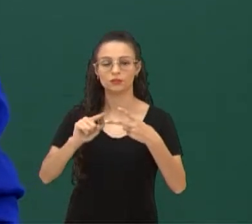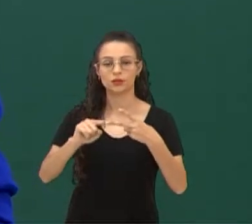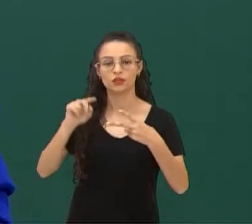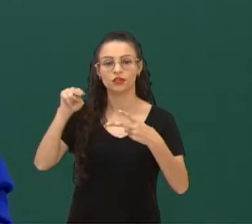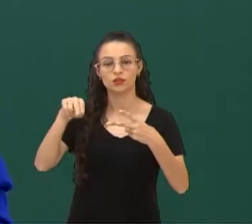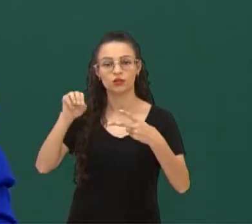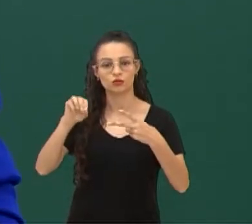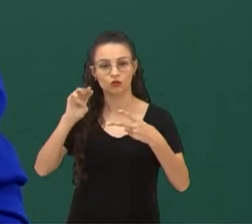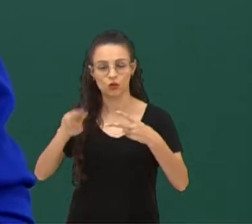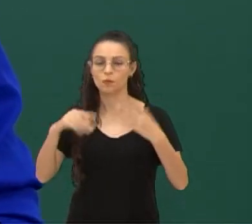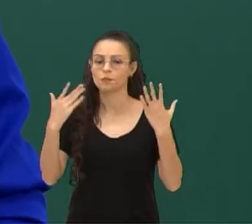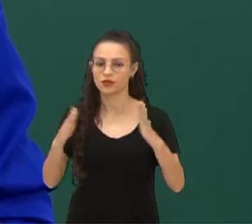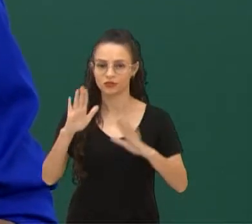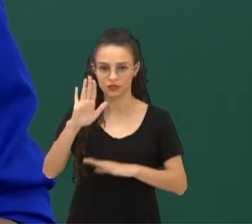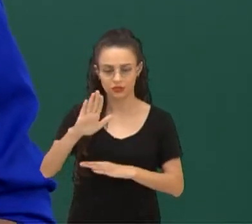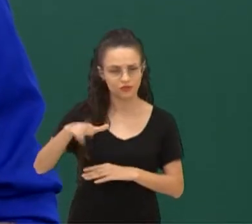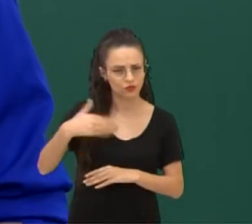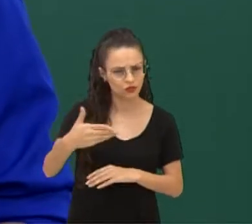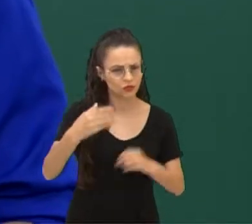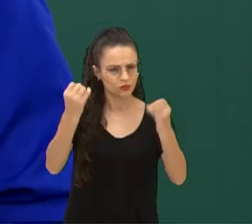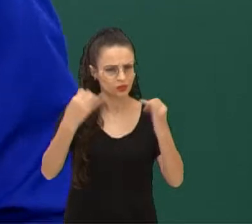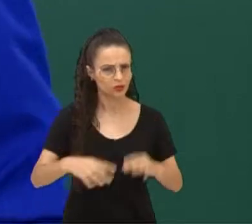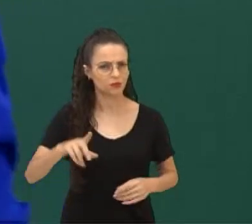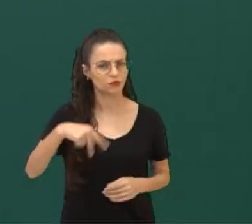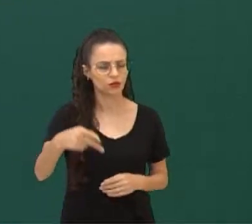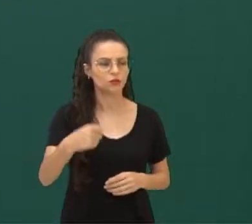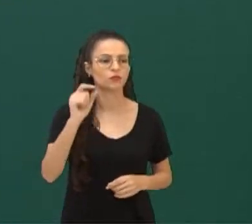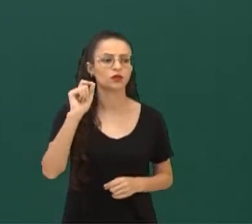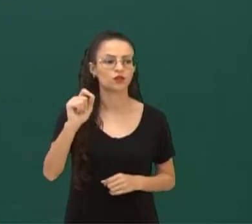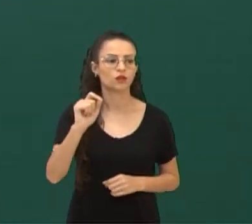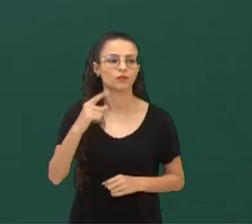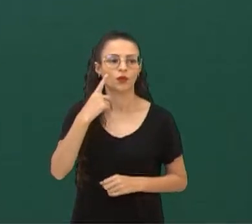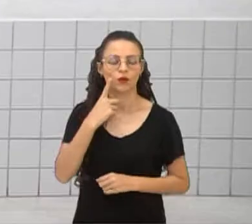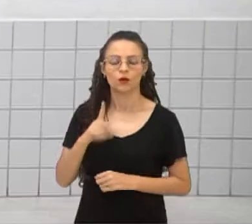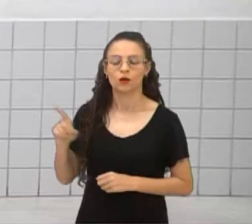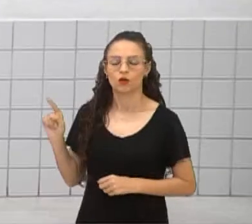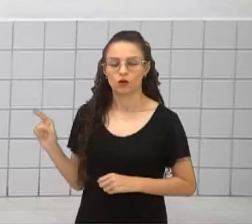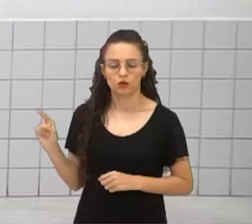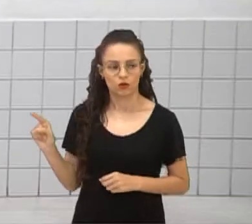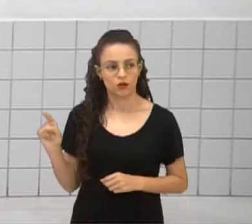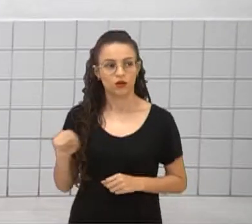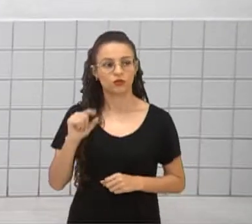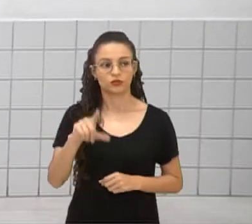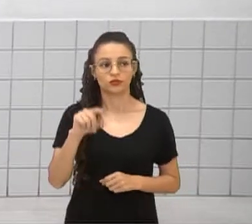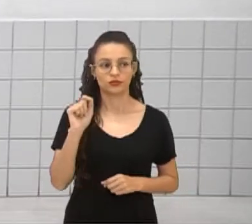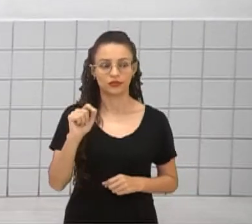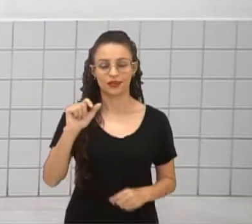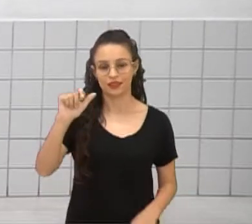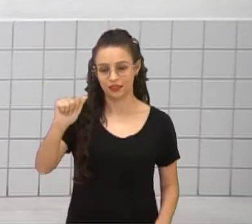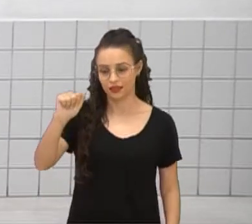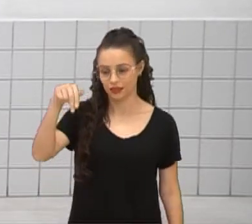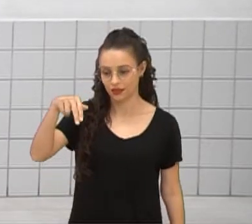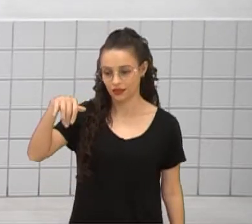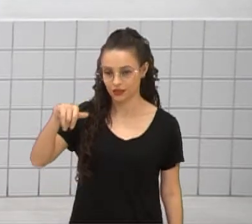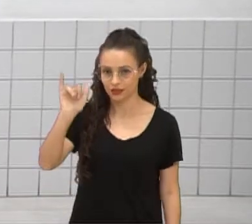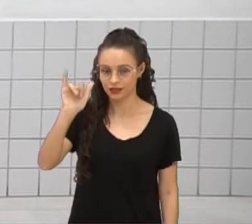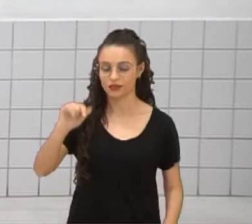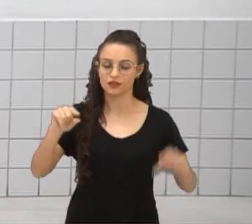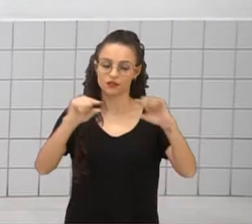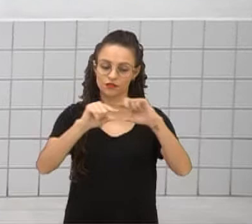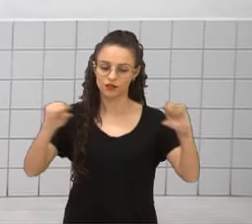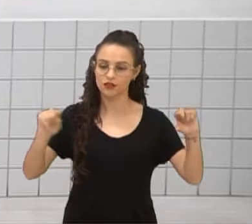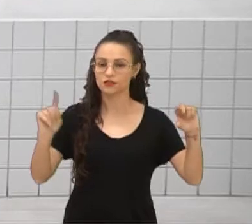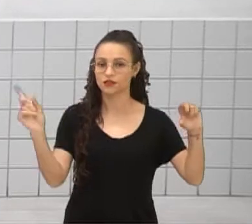não você vai ficar pro outro momento mas por que que eu quero falar isso daqui se você optar por utilizar o n na frase negativa